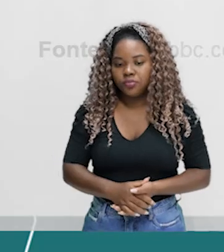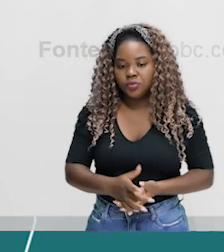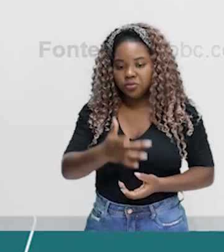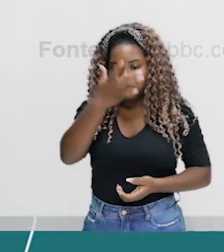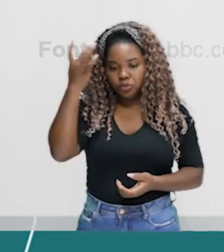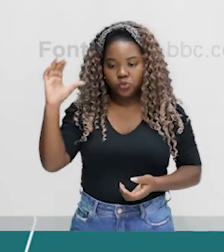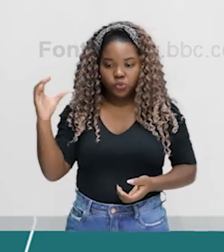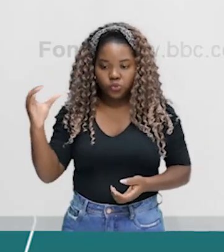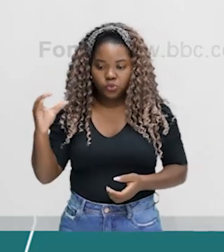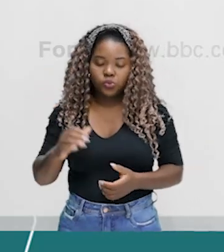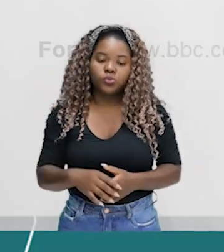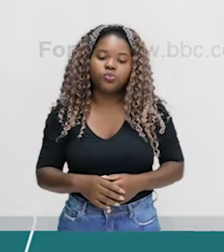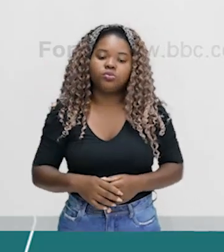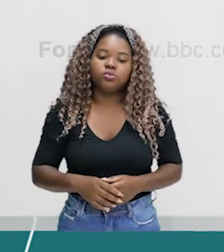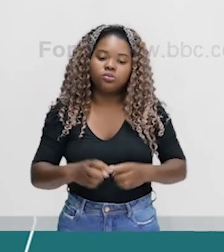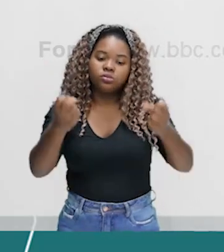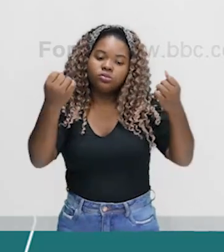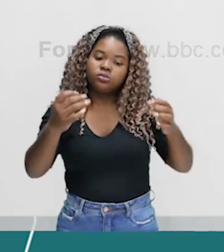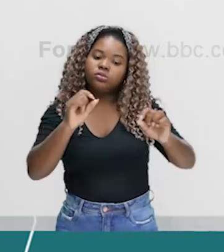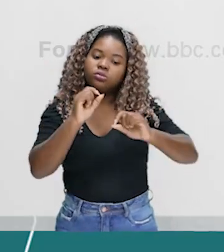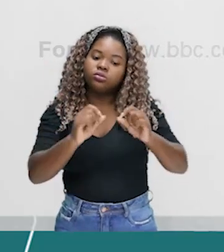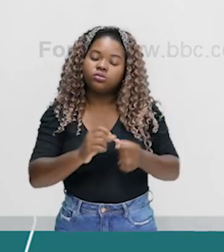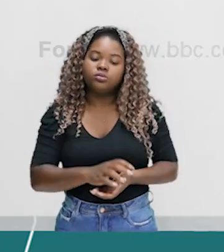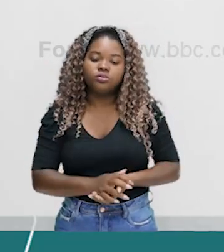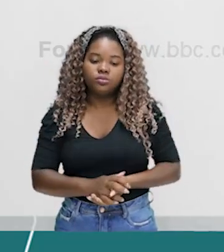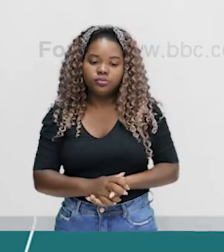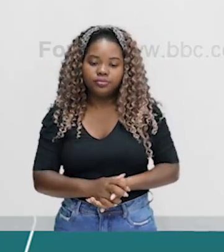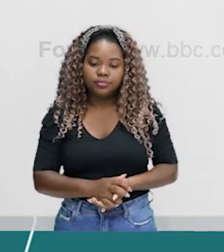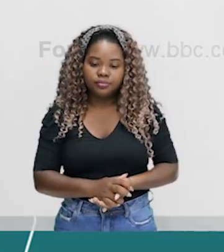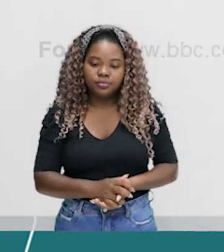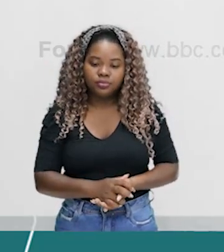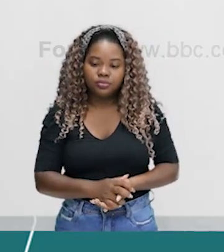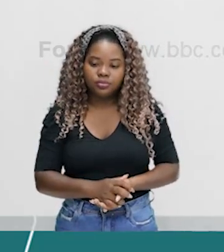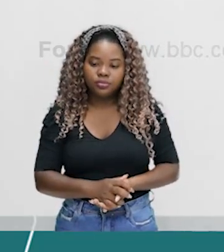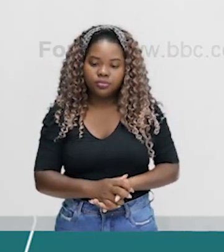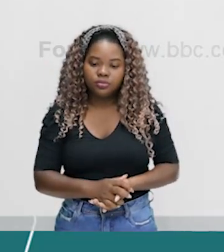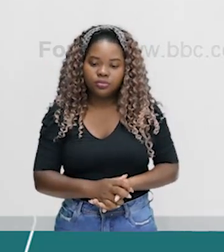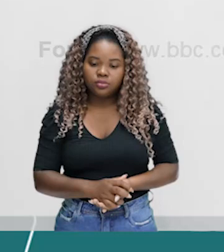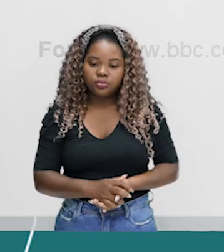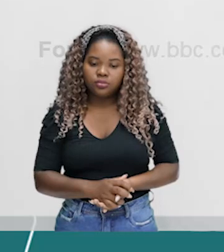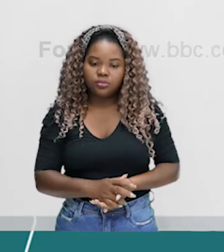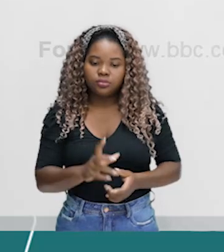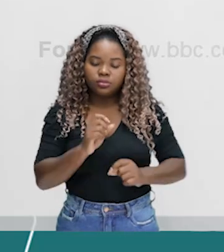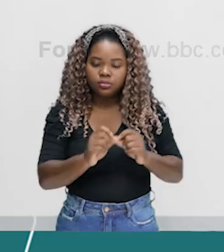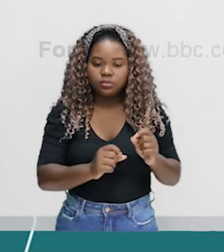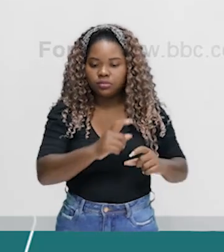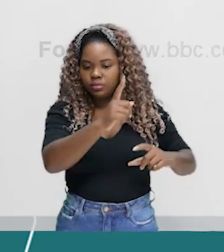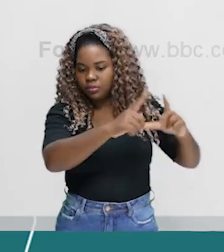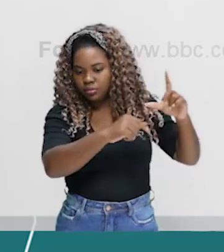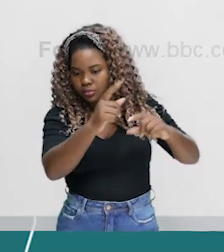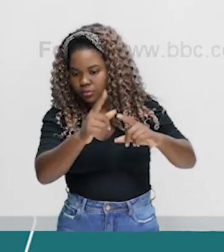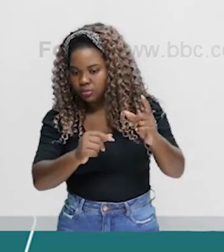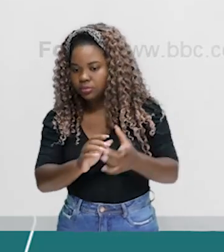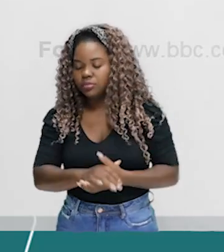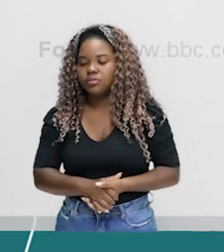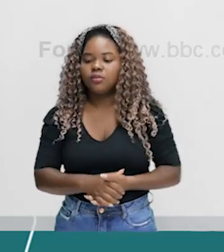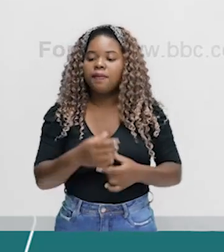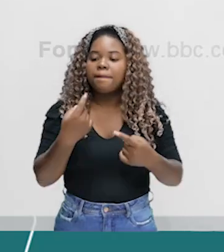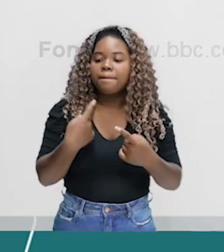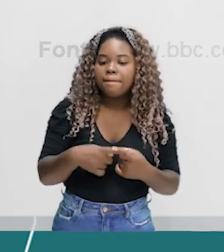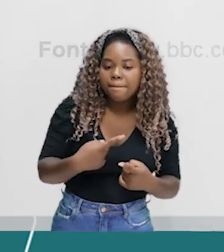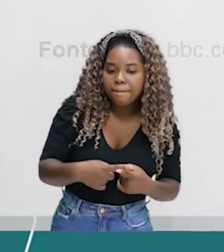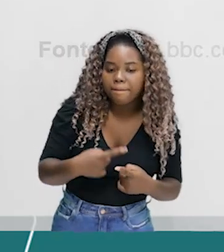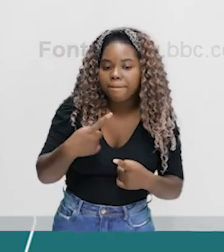os astrônomos, eles falam que este local é um local de formação de estrelas, tá? Porque nós